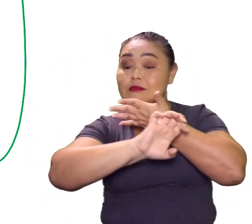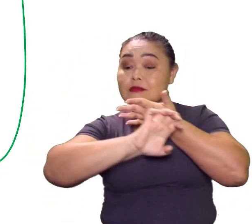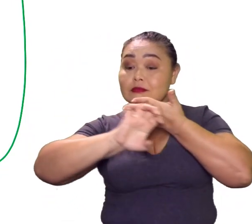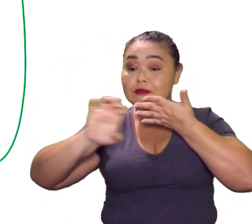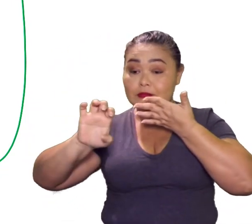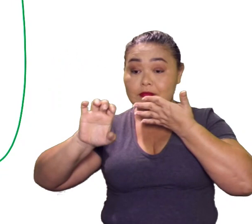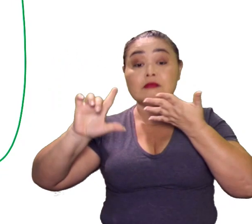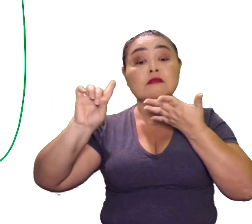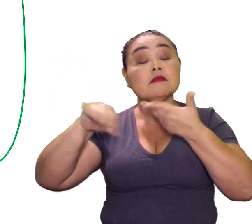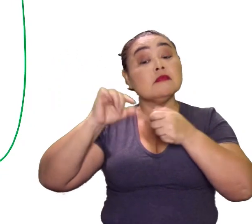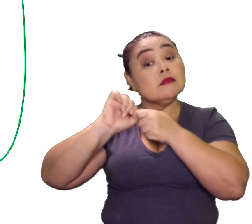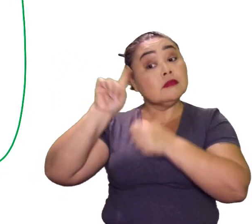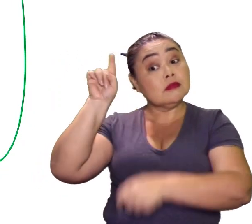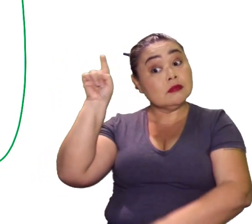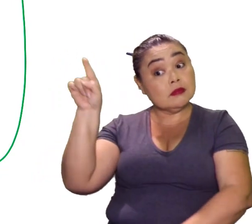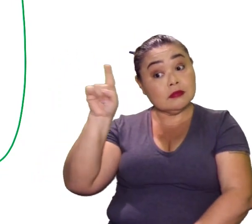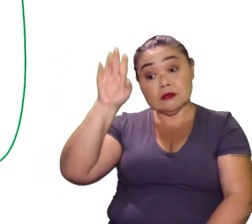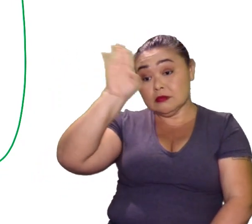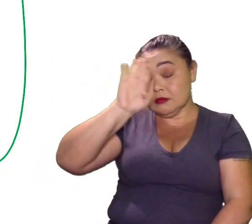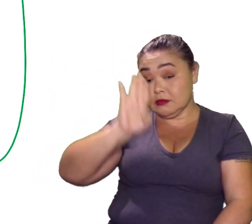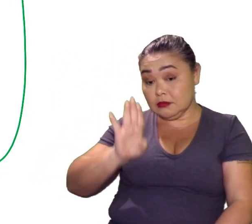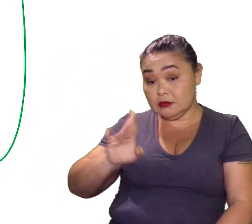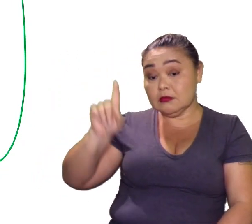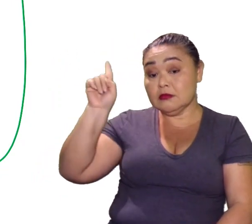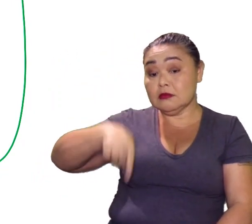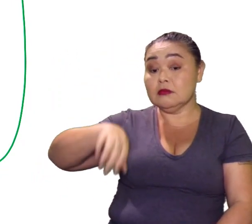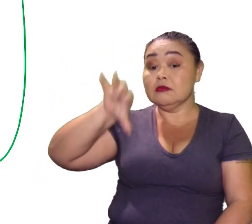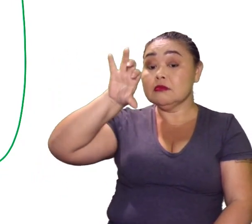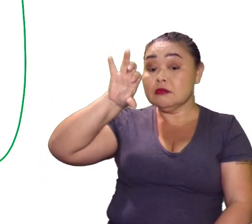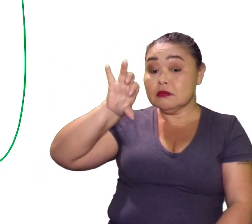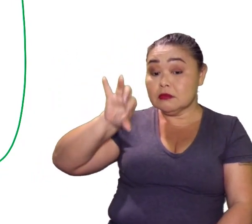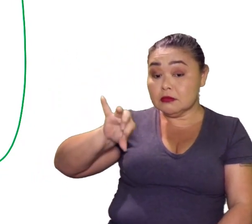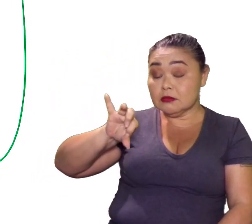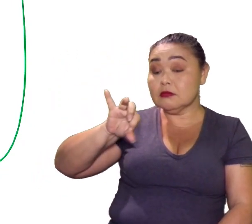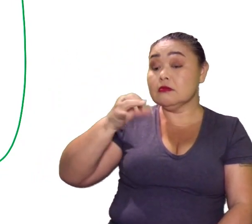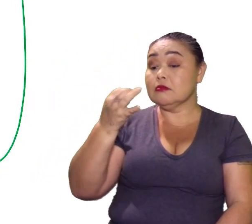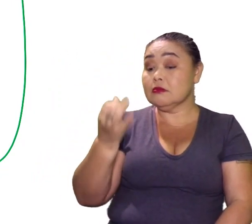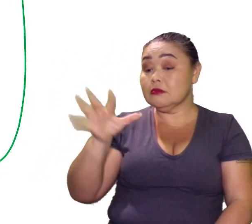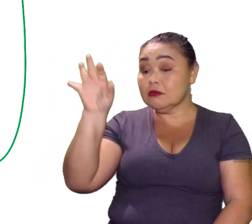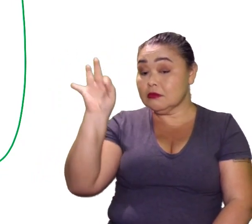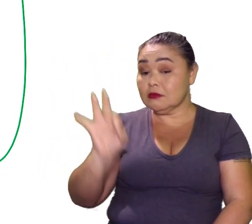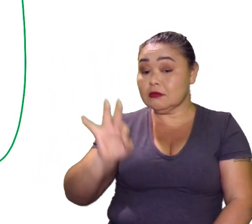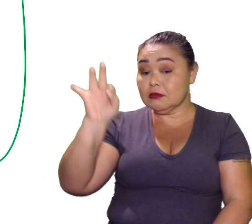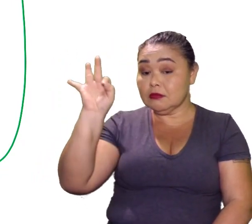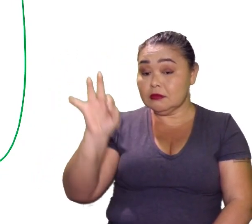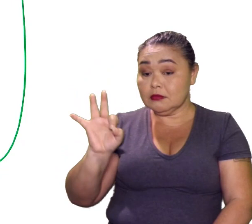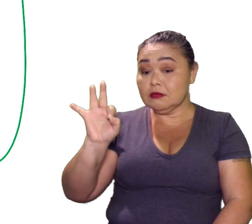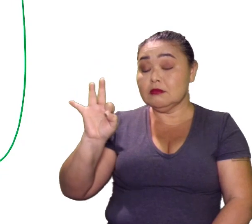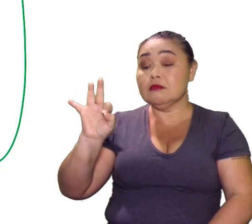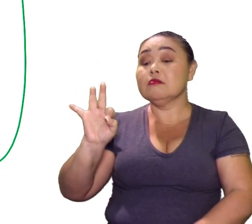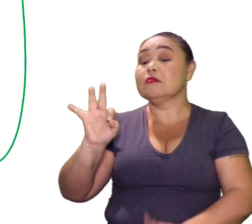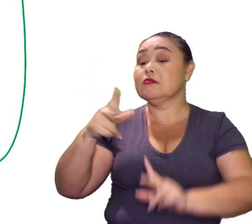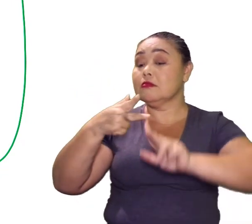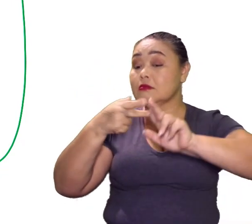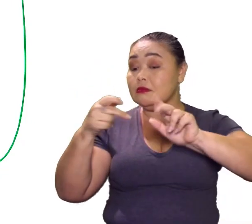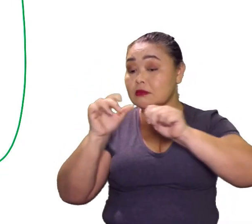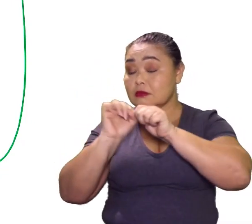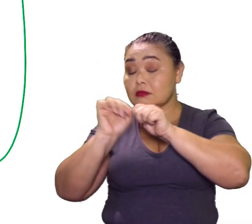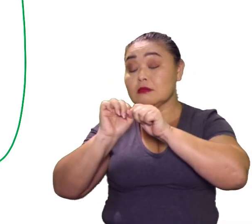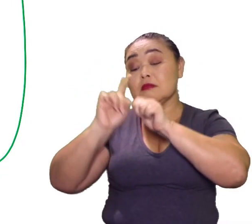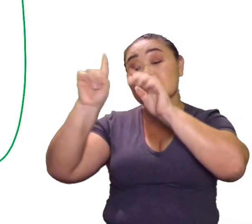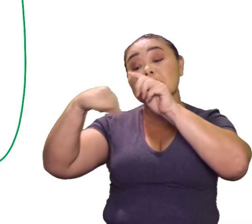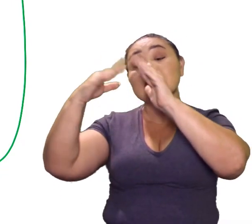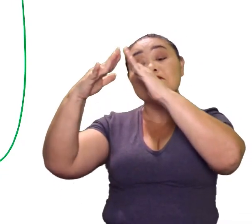Brasil, 56% da população indígena brasileira tem a Amazônia como local